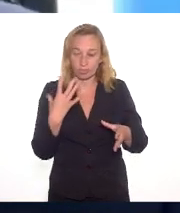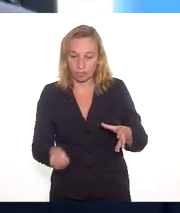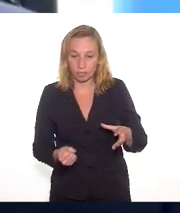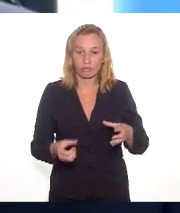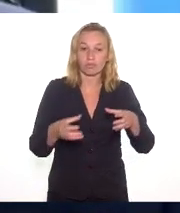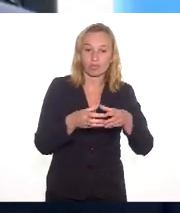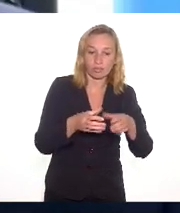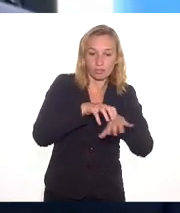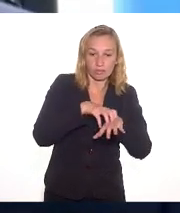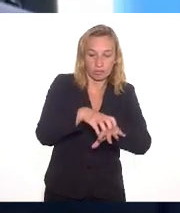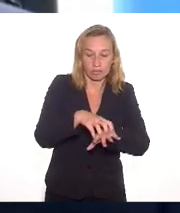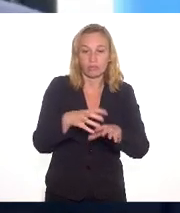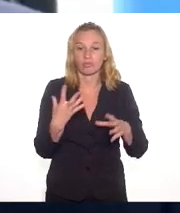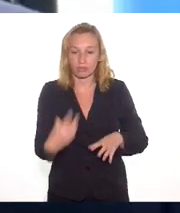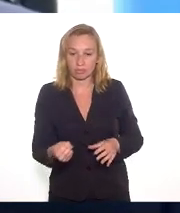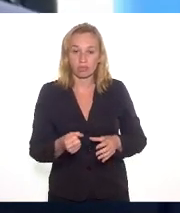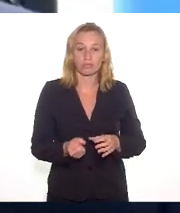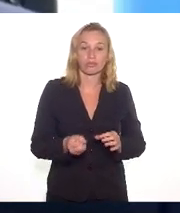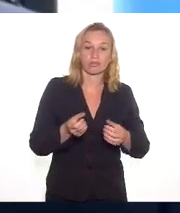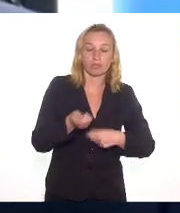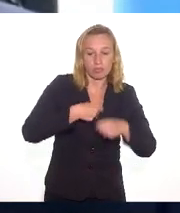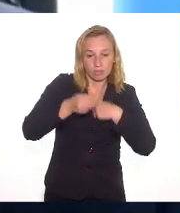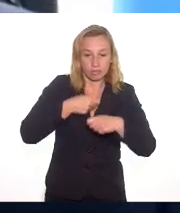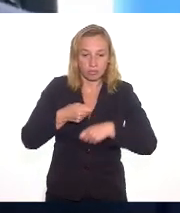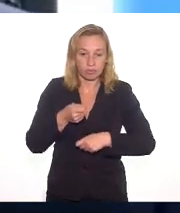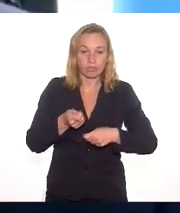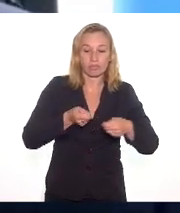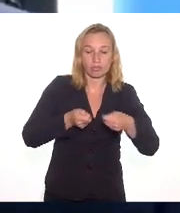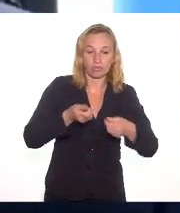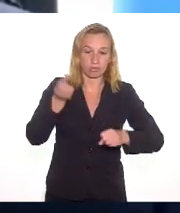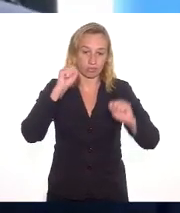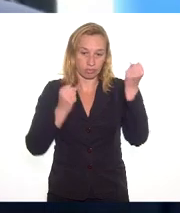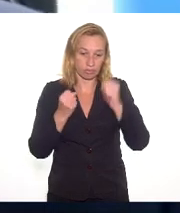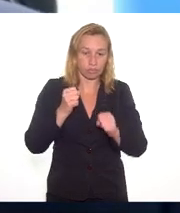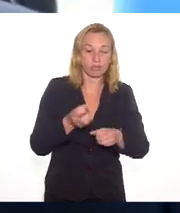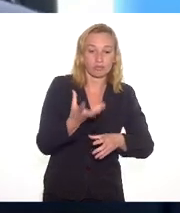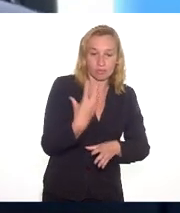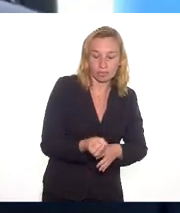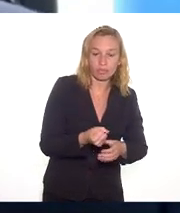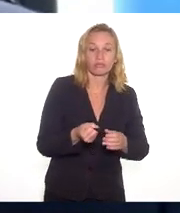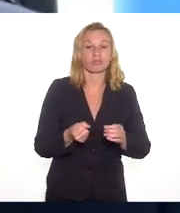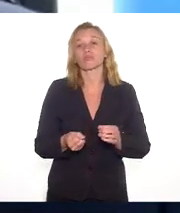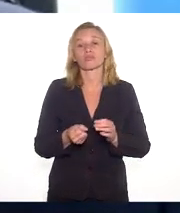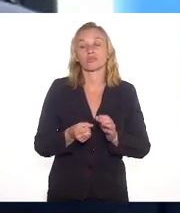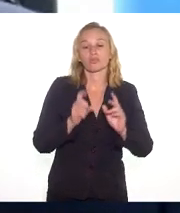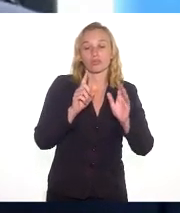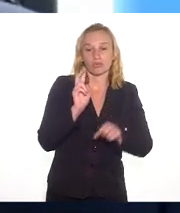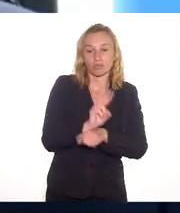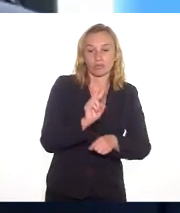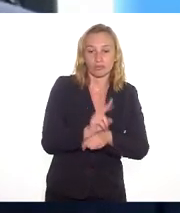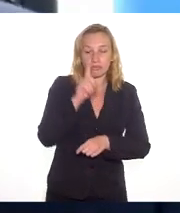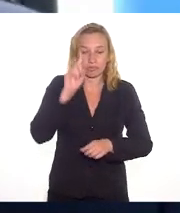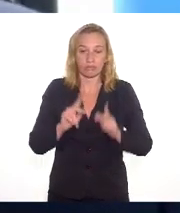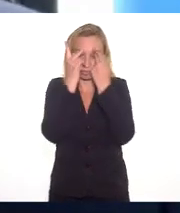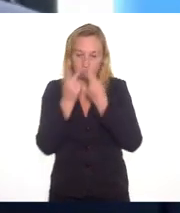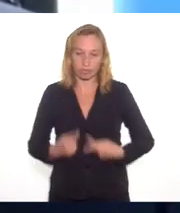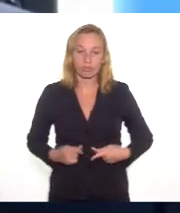De Transportes, favorável. De Economia, Indústria e Comércio, favorável. De Defesa dos Direitos Humanos e